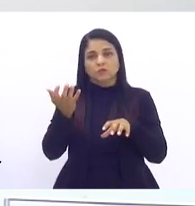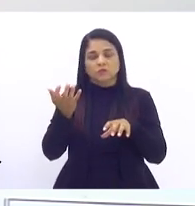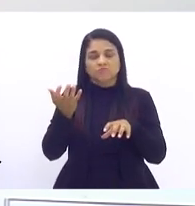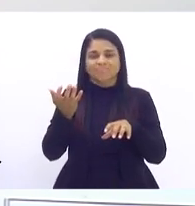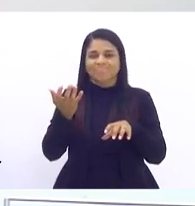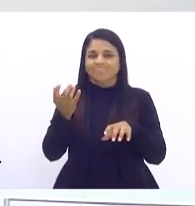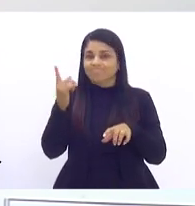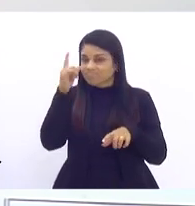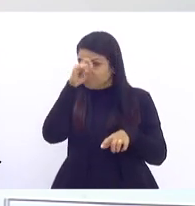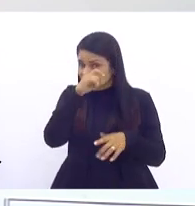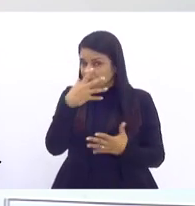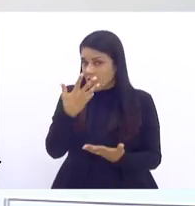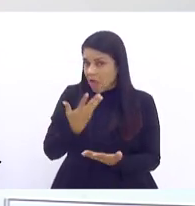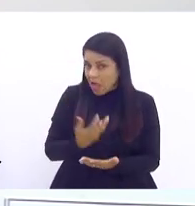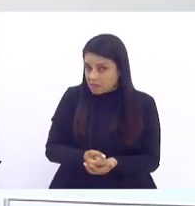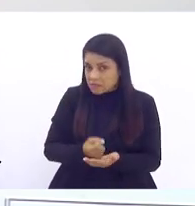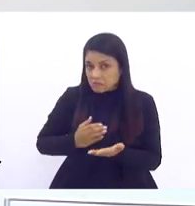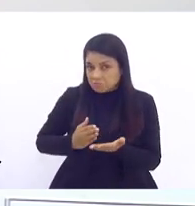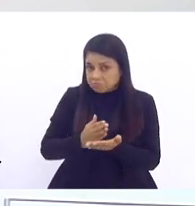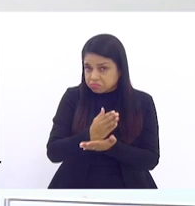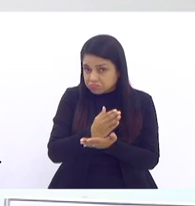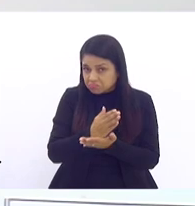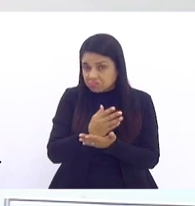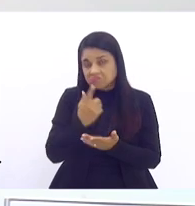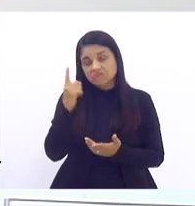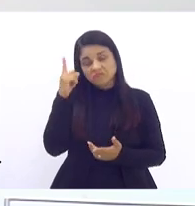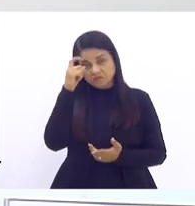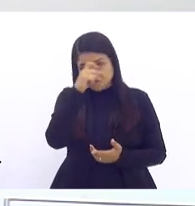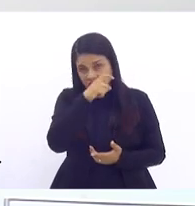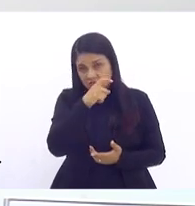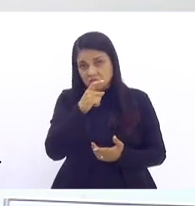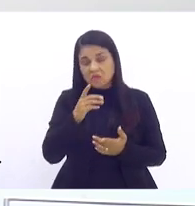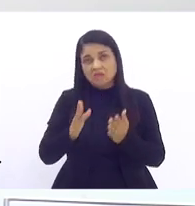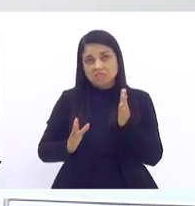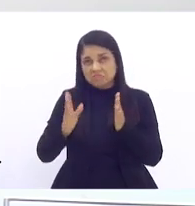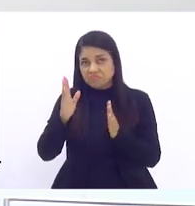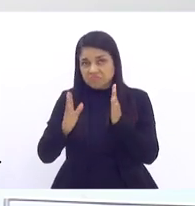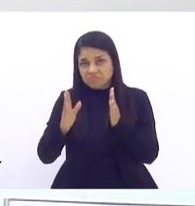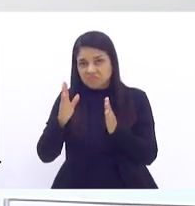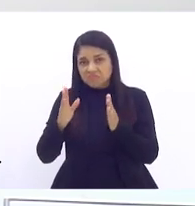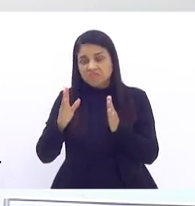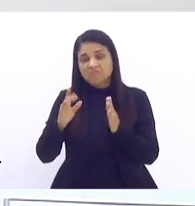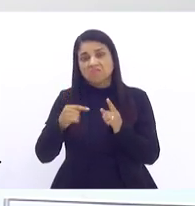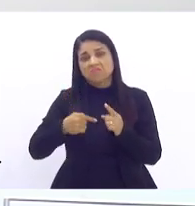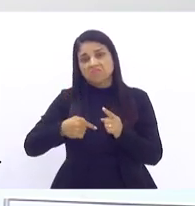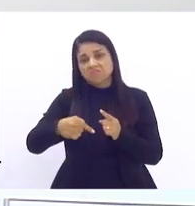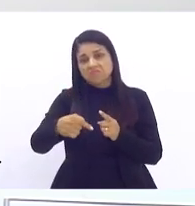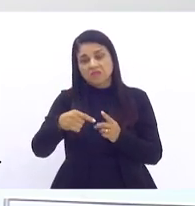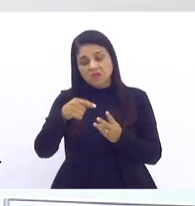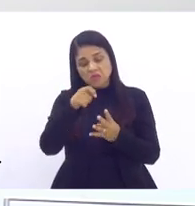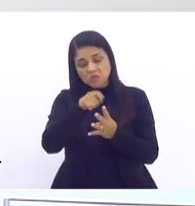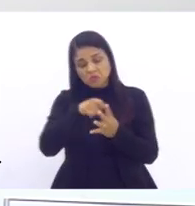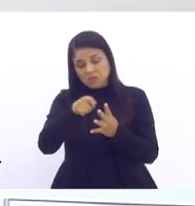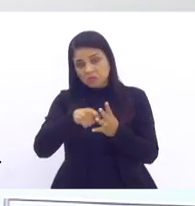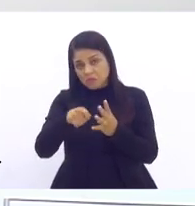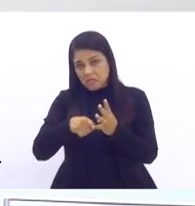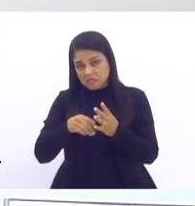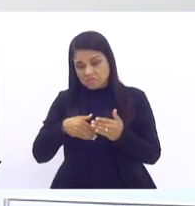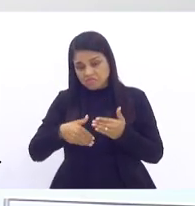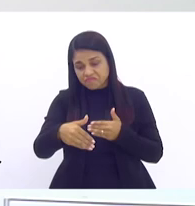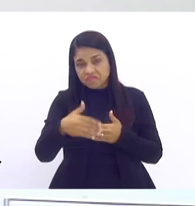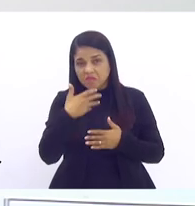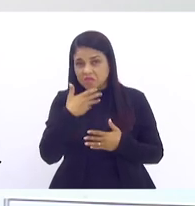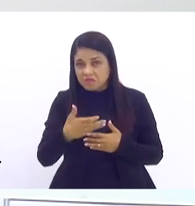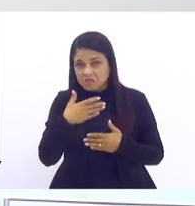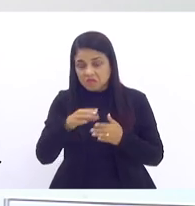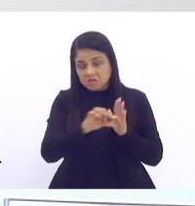aprovar inclusive nesse curto espaço de tempo que nós temos do quarto trimestre do ano é